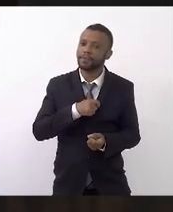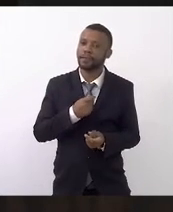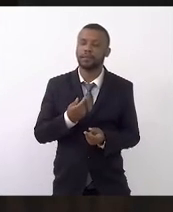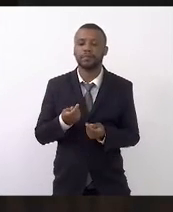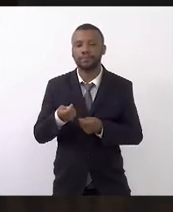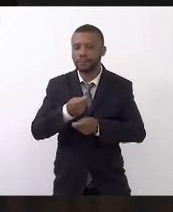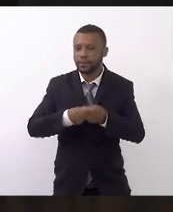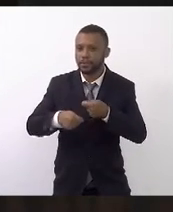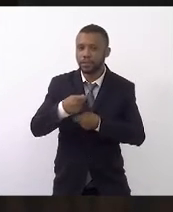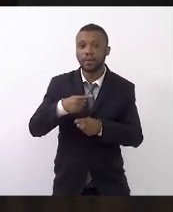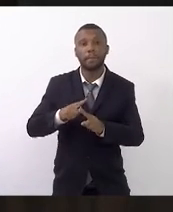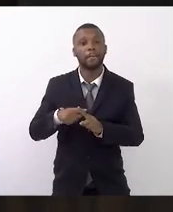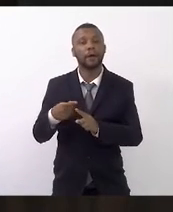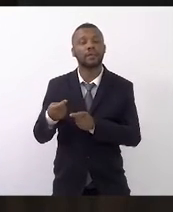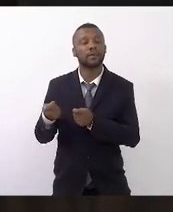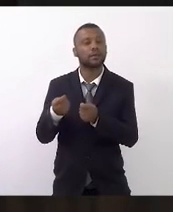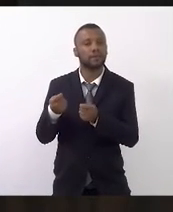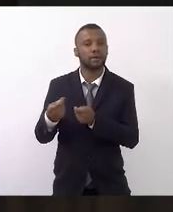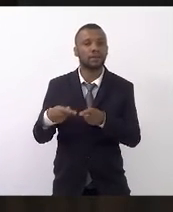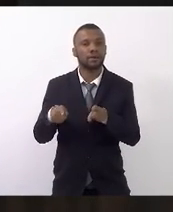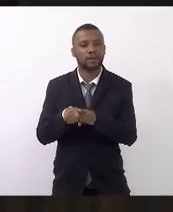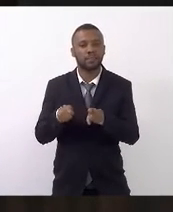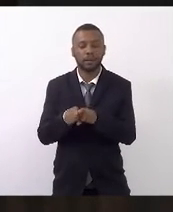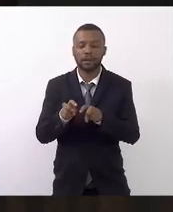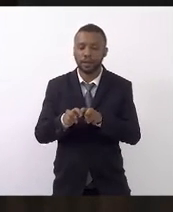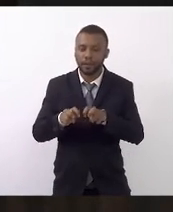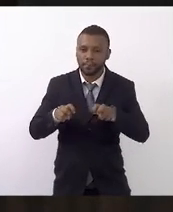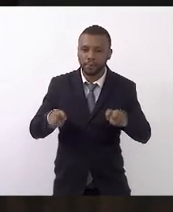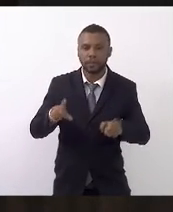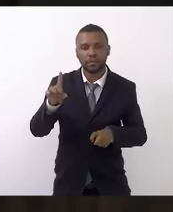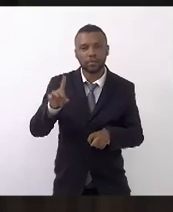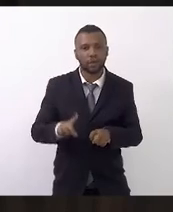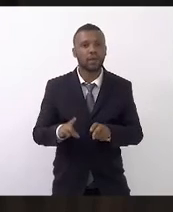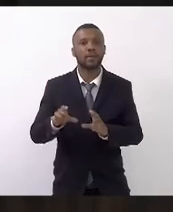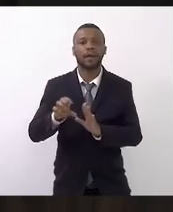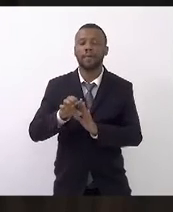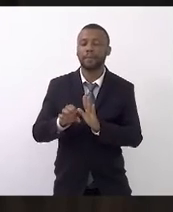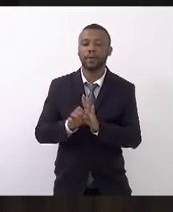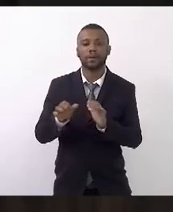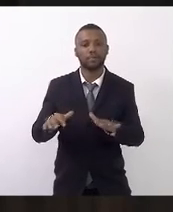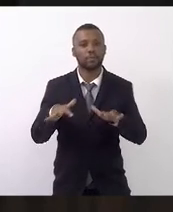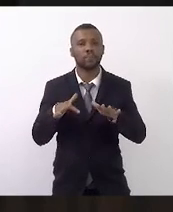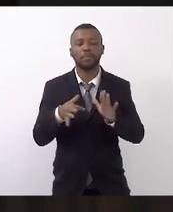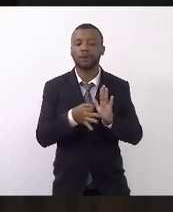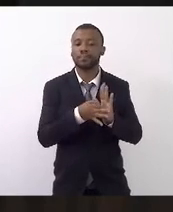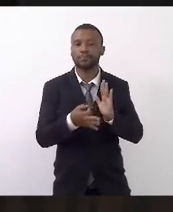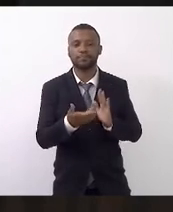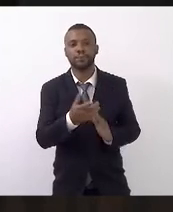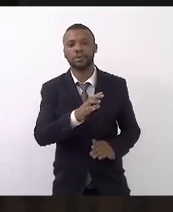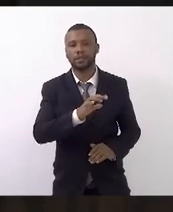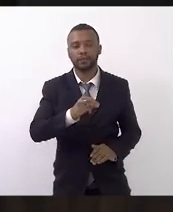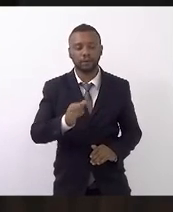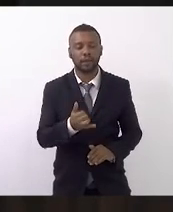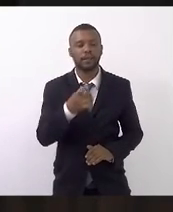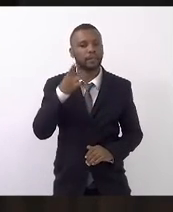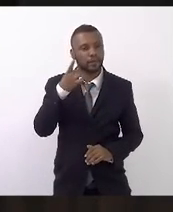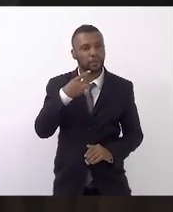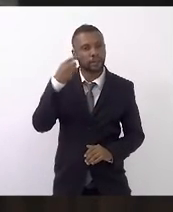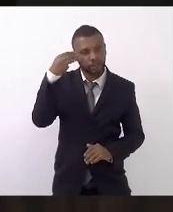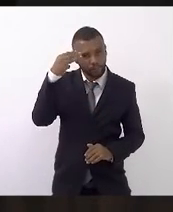Controle, e da Mesa Diretora às emendas de plenário. Para emitir parecer pela CCJ, deputado Márcio